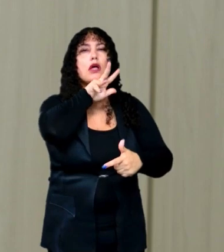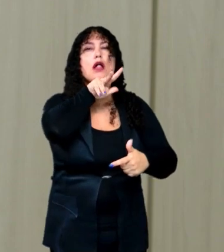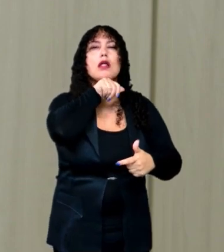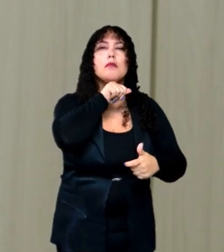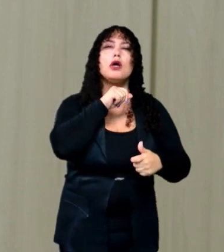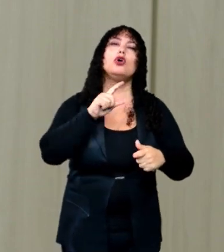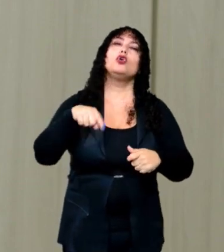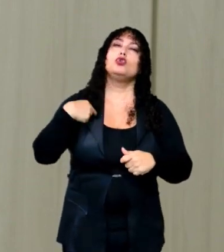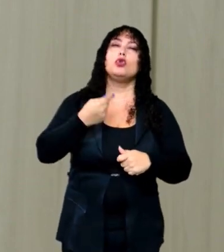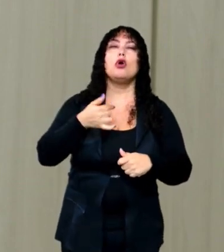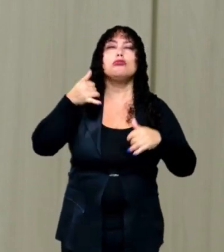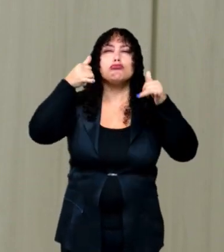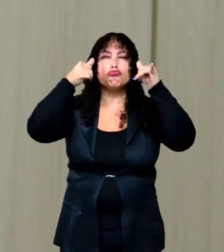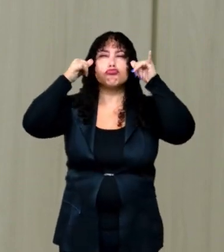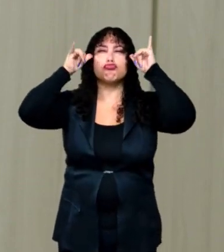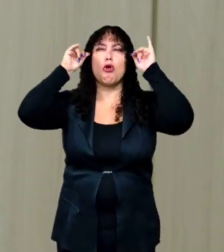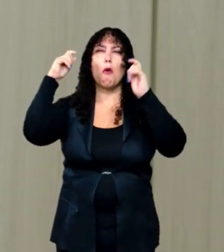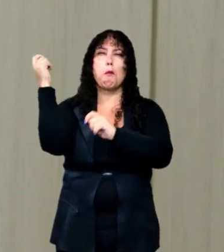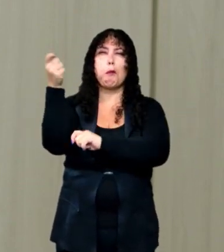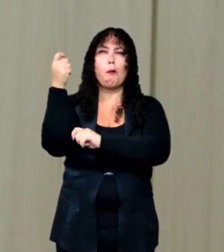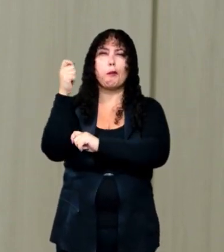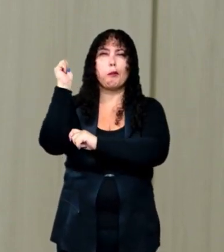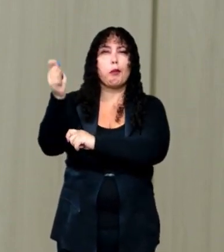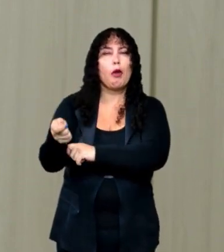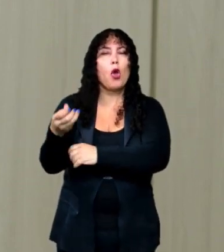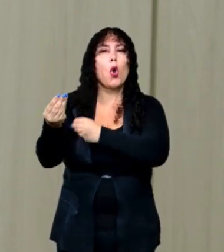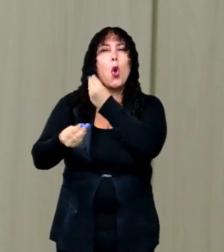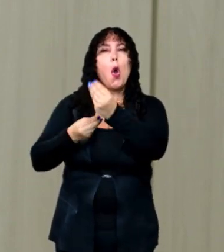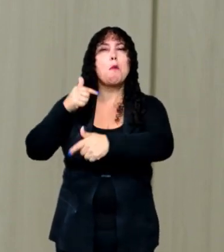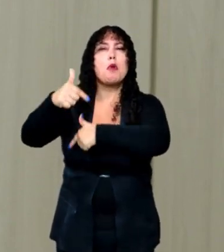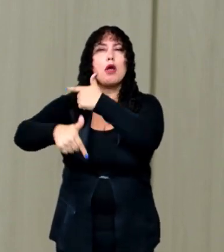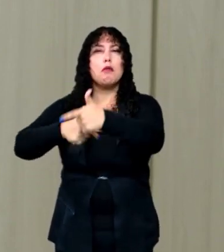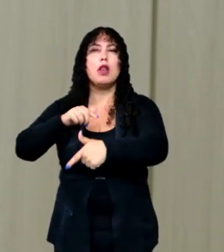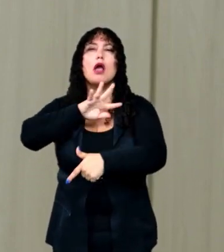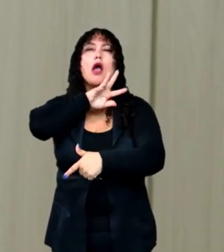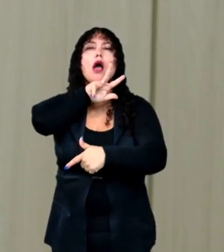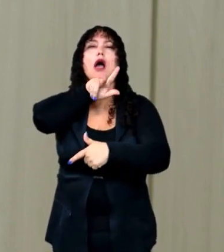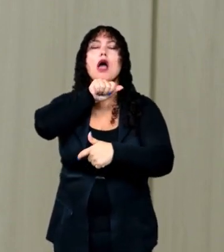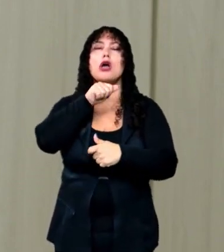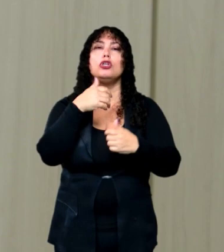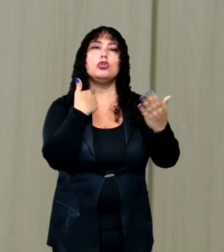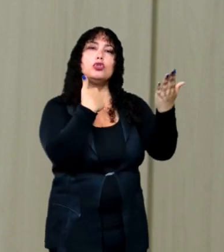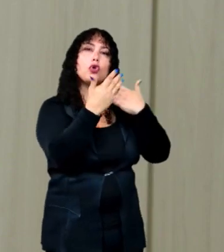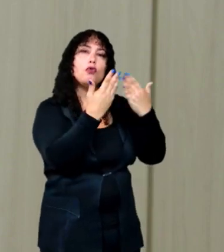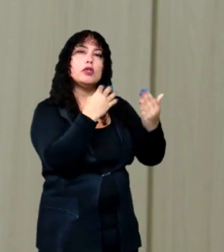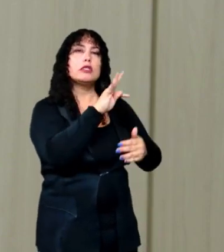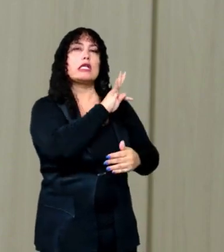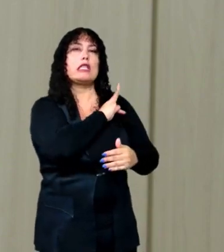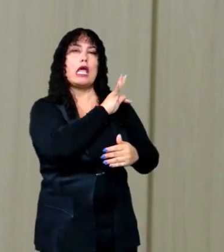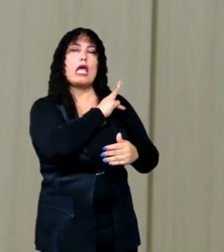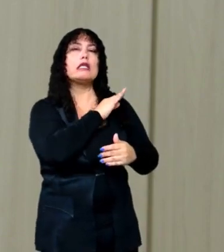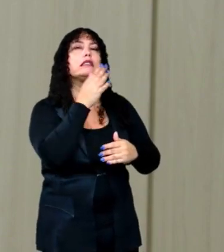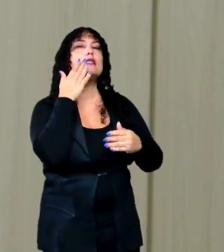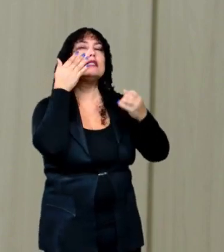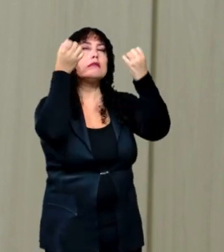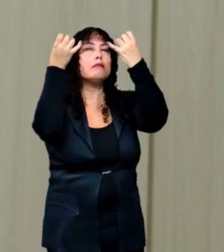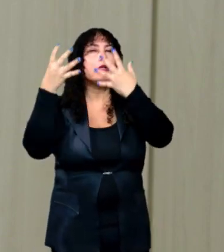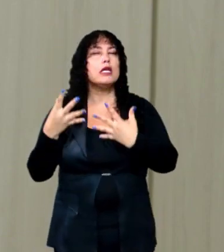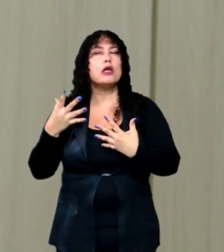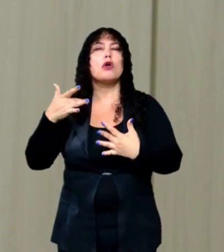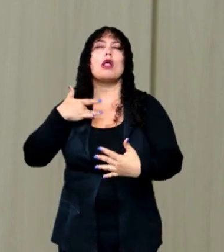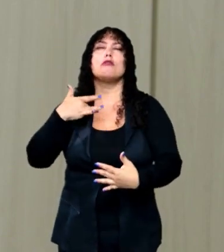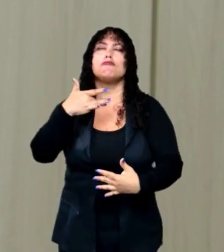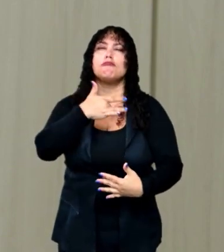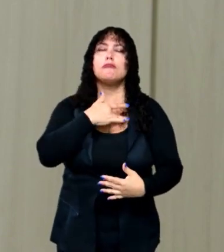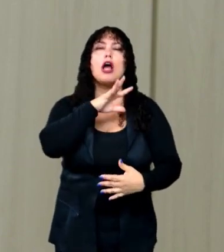nossos vaqueiros fizeram treinamento de manejo racional. Quando a gente conversa com os técnicos da suinocultura, a gente fala dos princípios do bem-estar